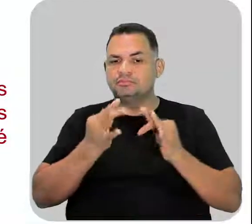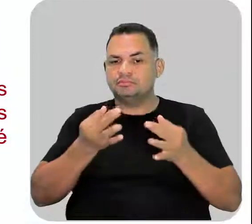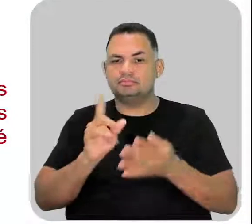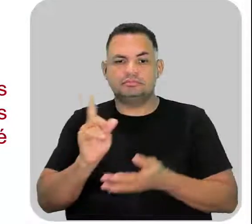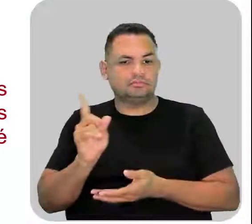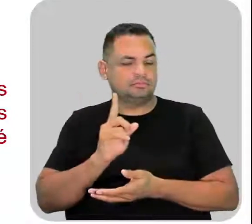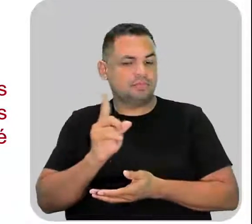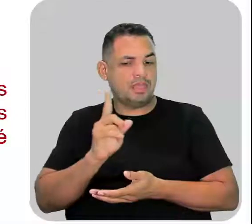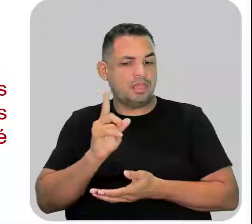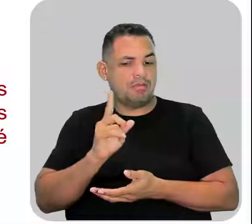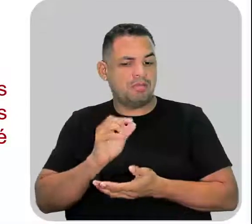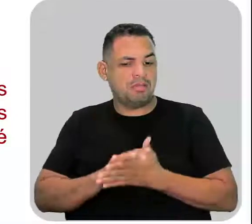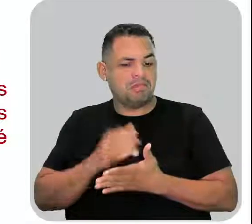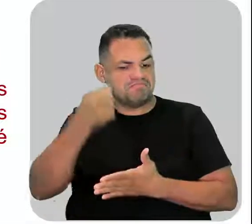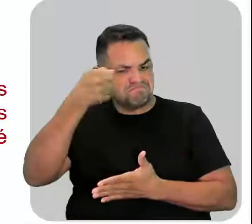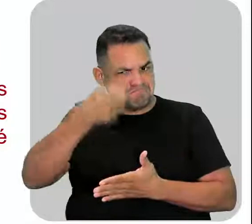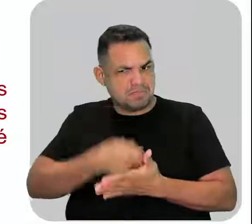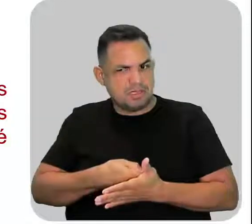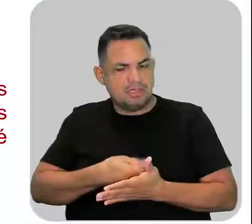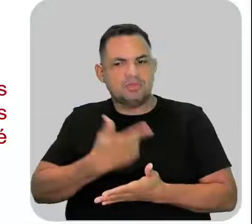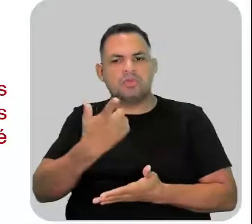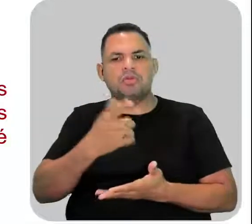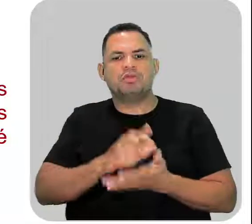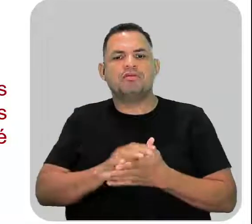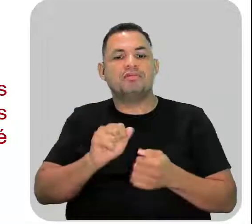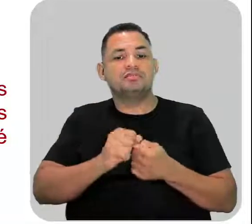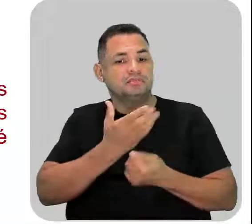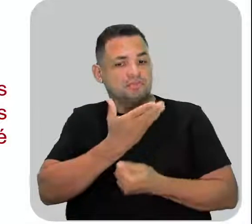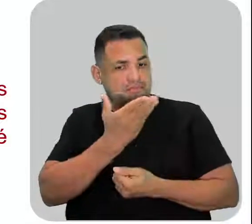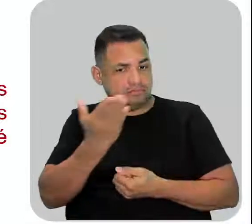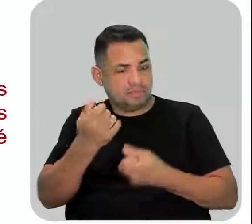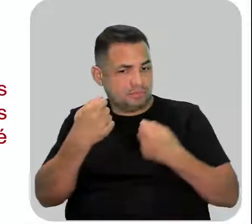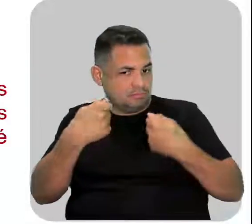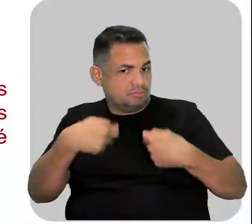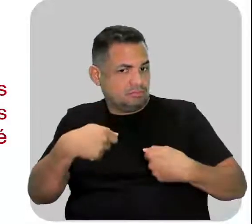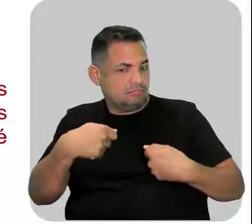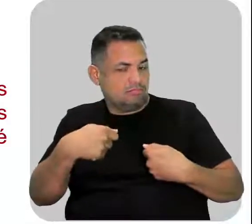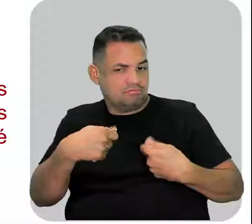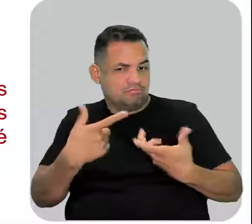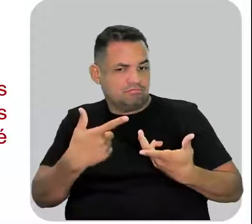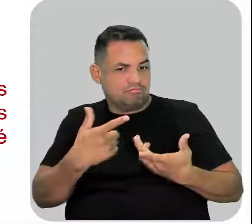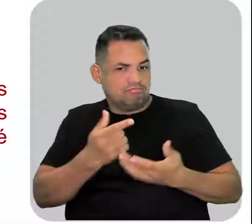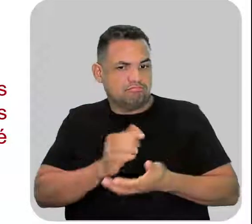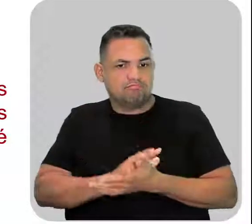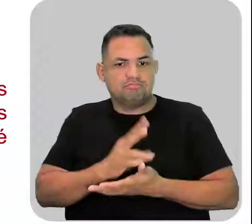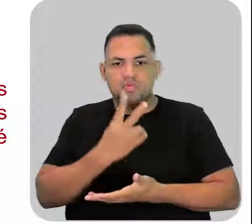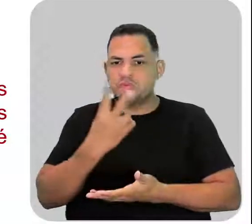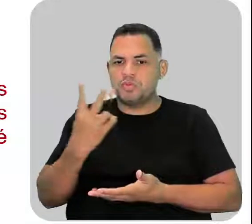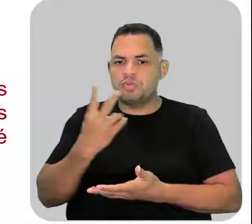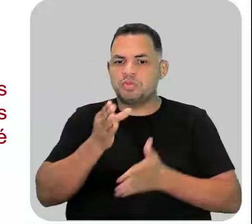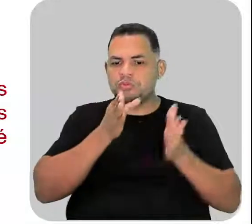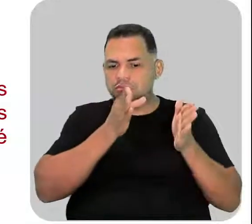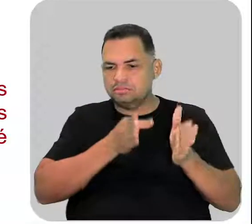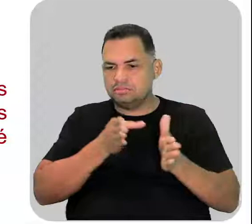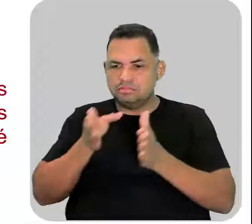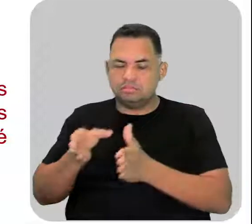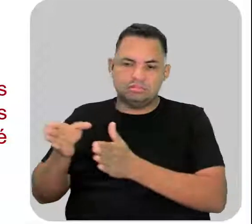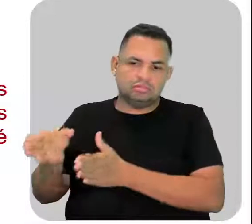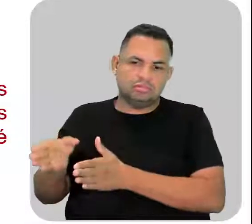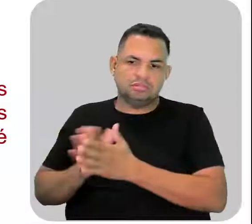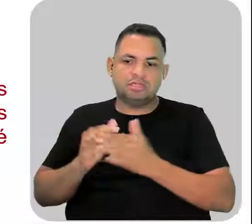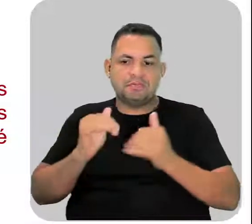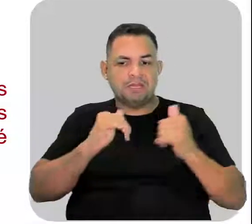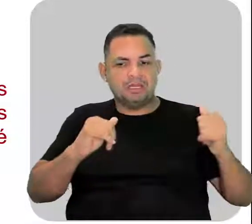Não é obrigatório aos senhores fazer desta forma, você pode fazer em 2 etapas, assim como a